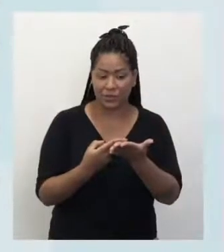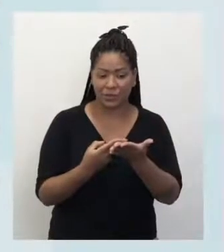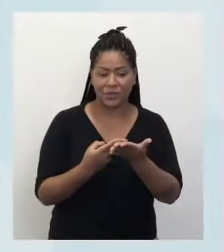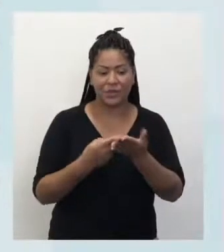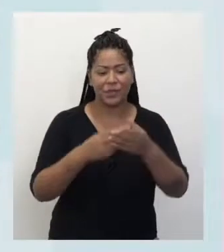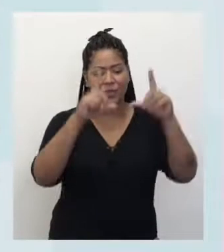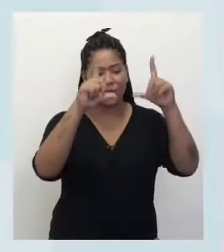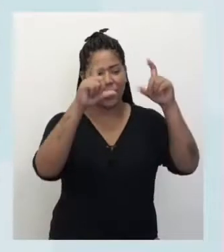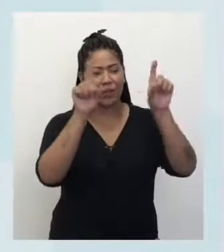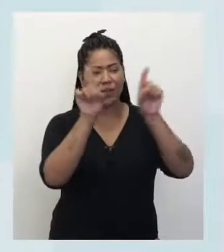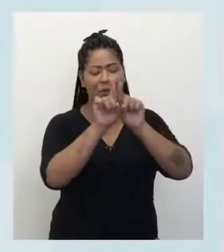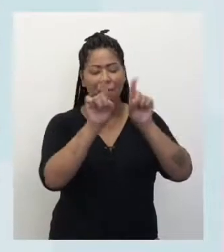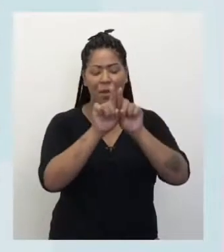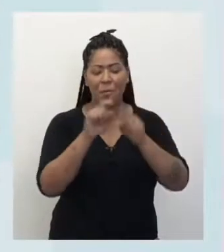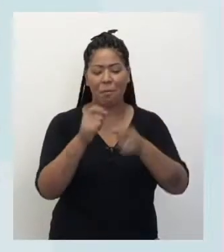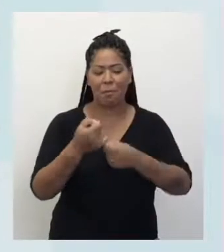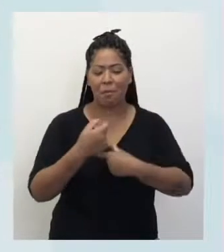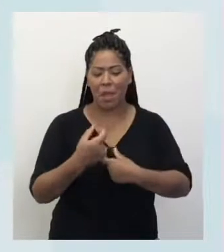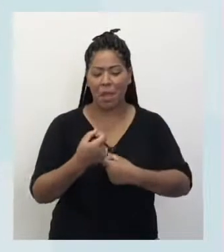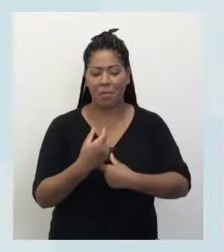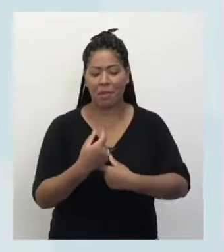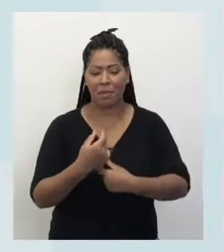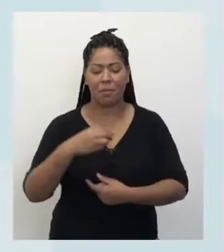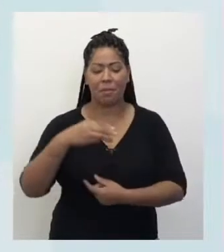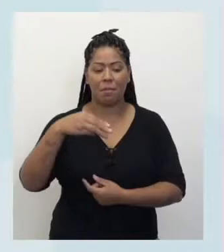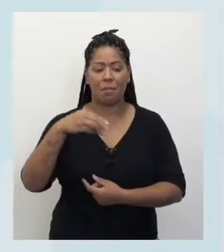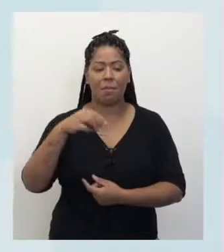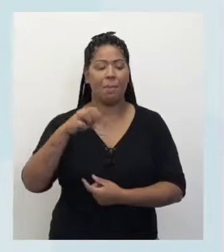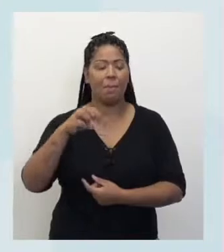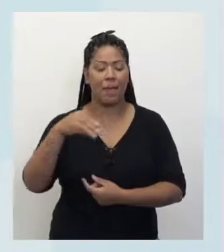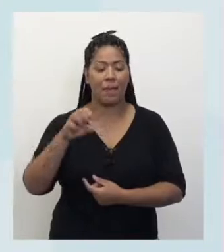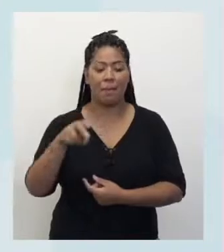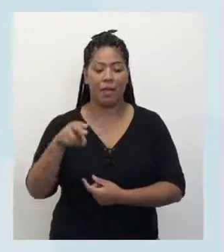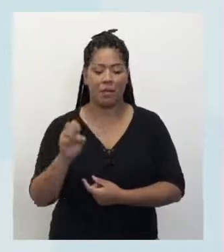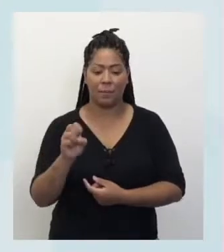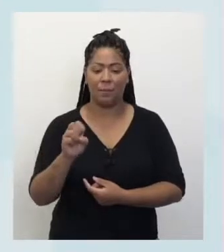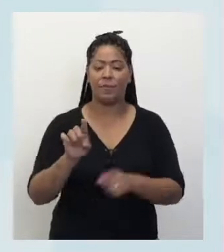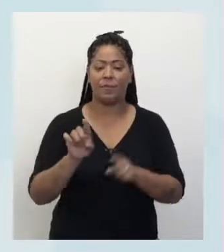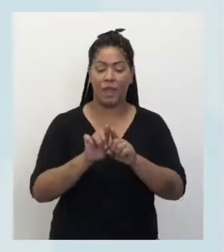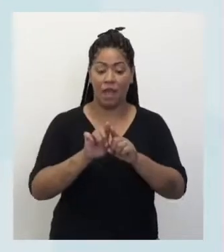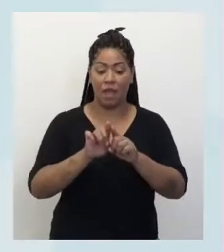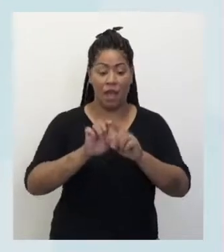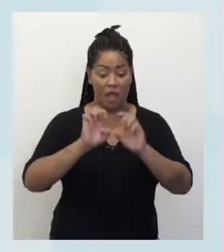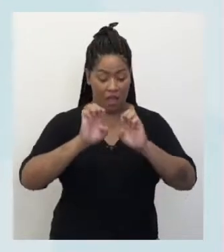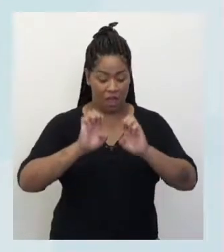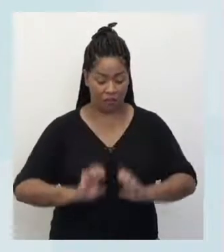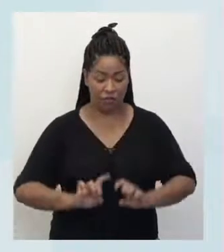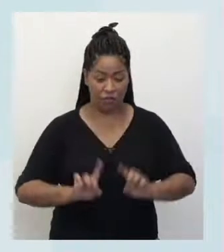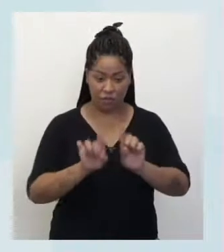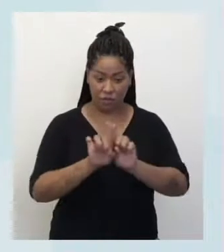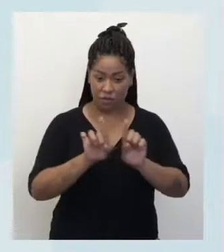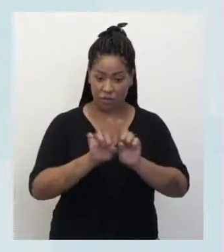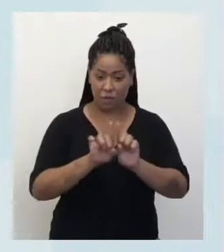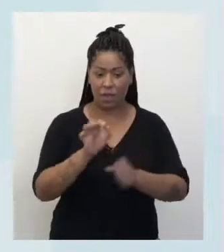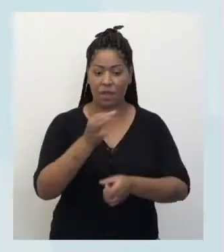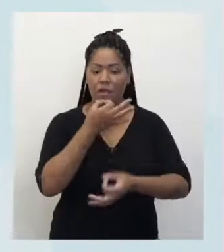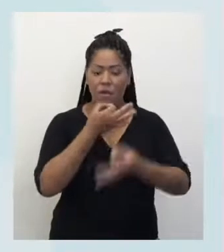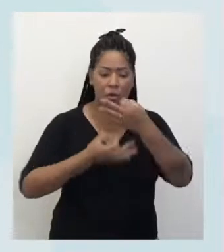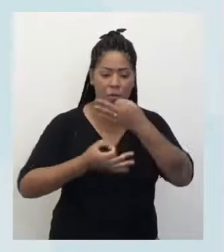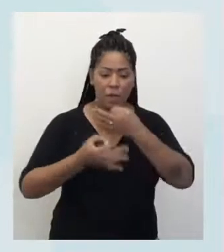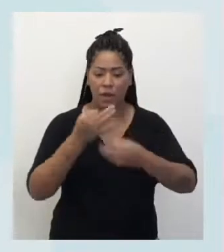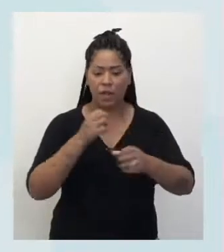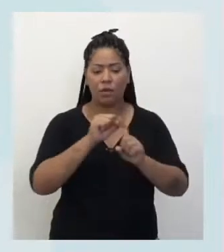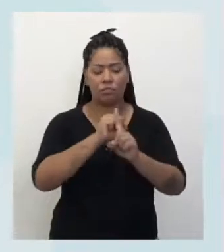memes. Primeira habilidade que vamos trabalhar será analisar ética e criticamente diferentes práticas